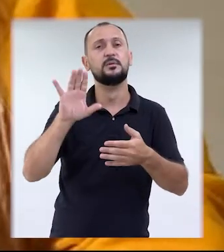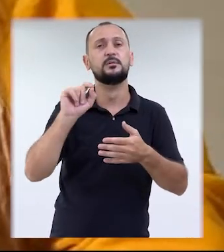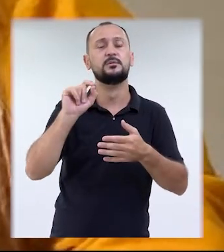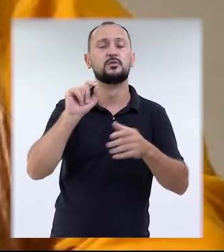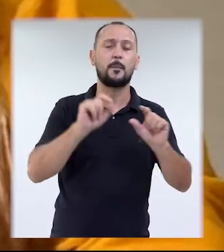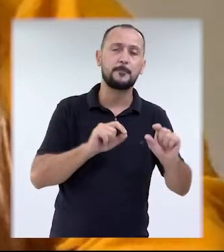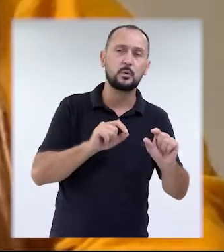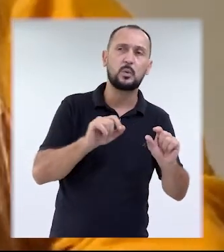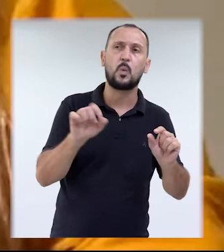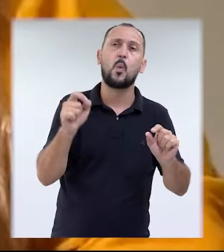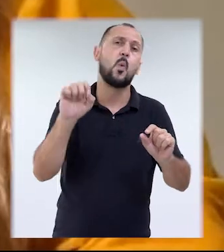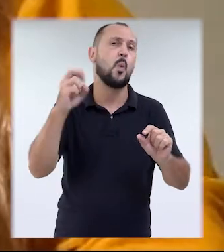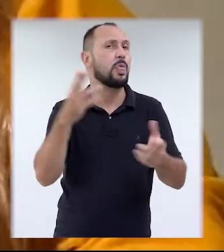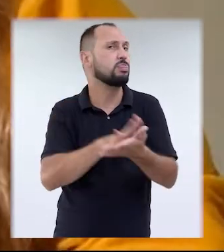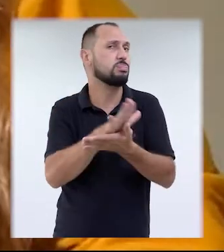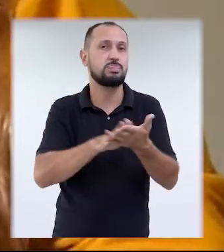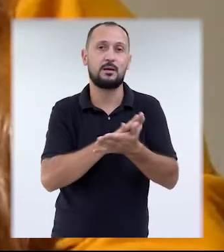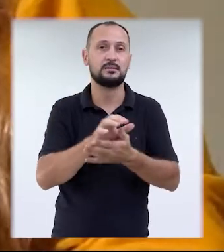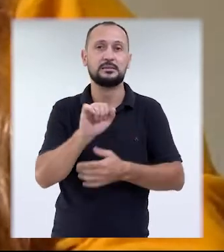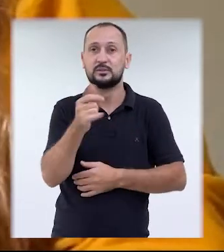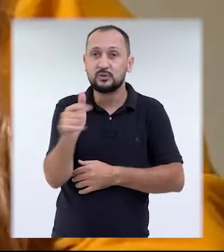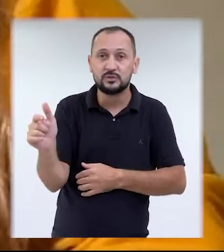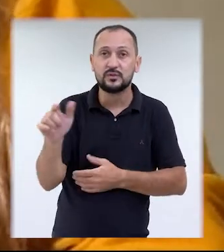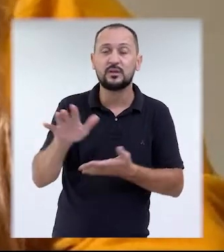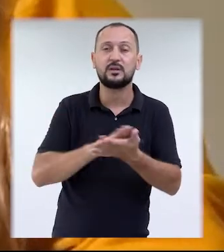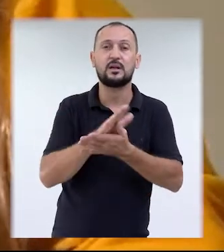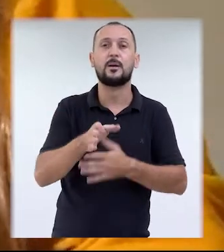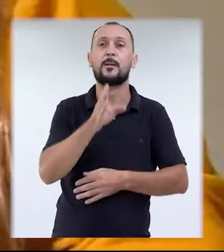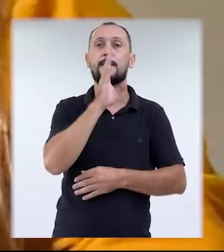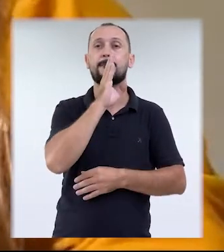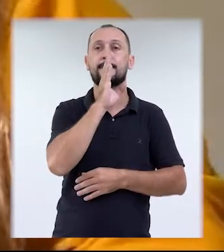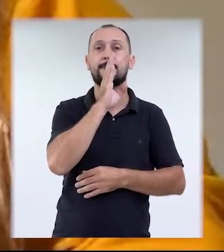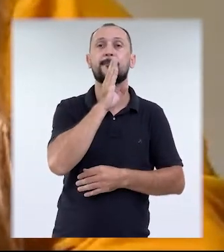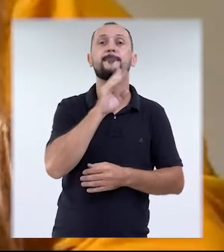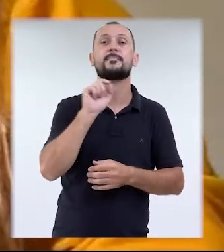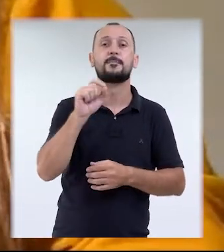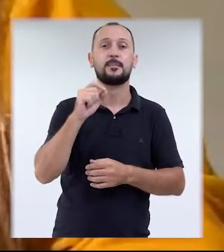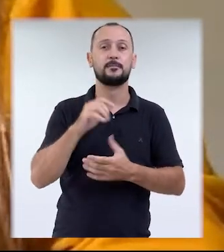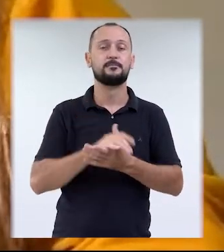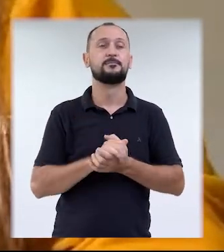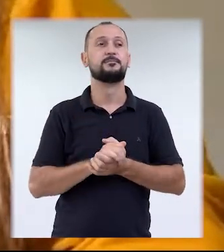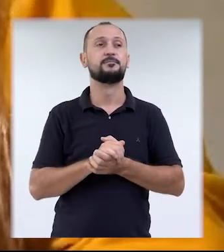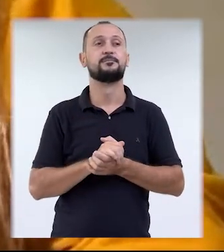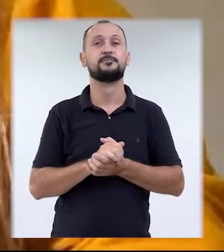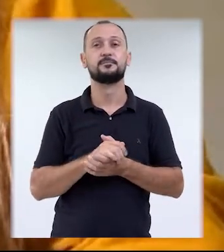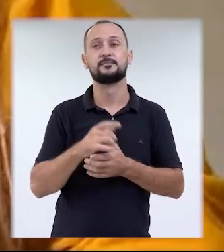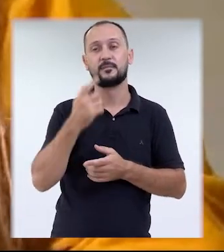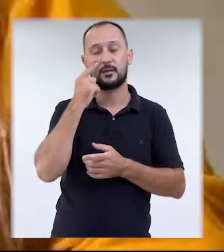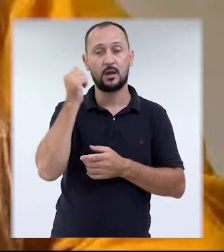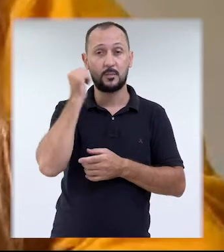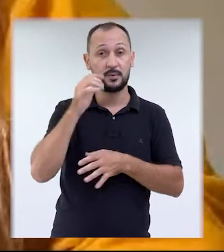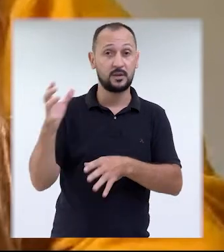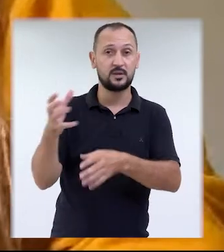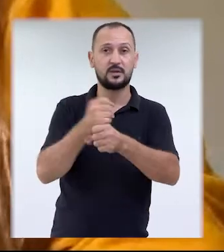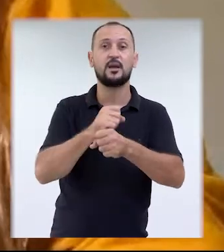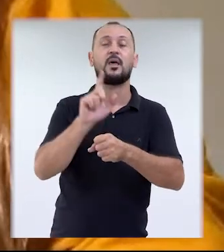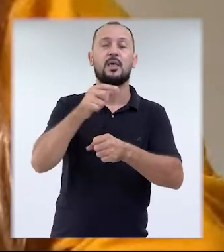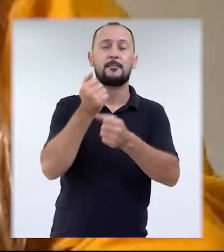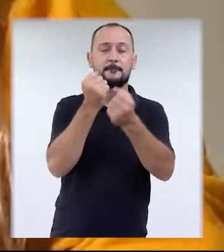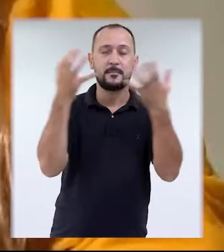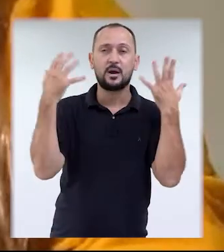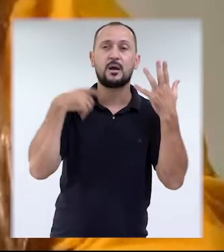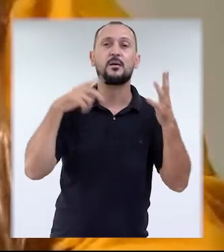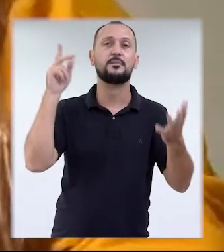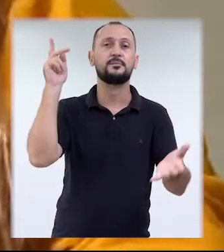demais, de menos ou nada. Sem ela, elas se calam quando de fato estão ardendo. A mulher selvagem é o